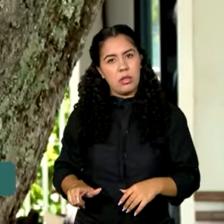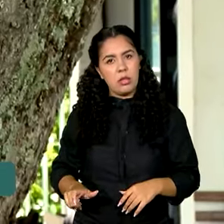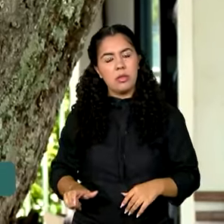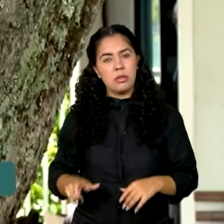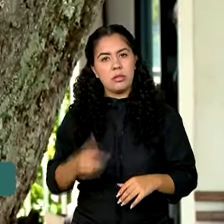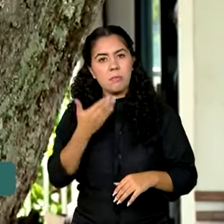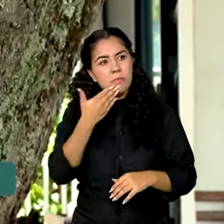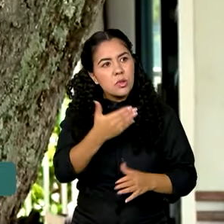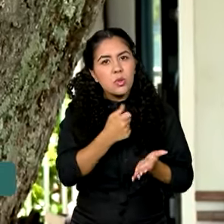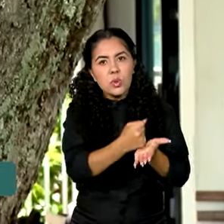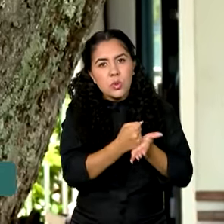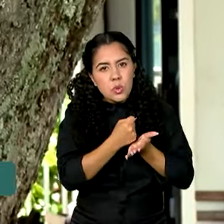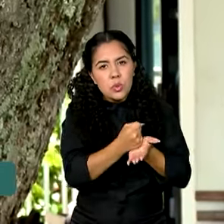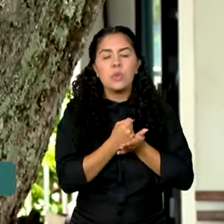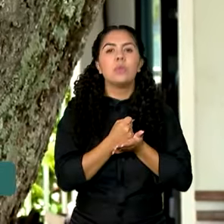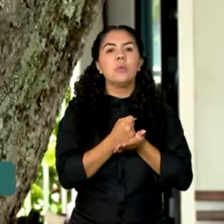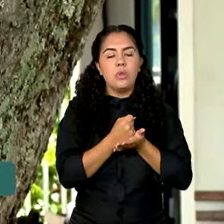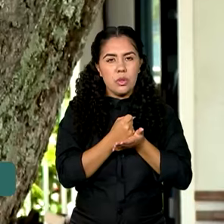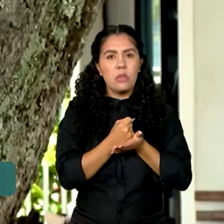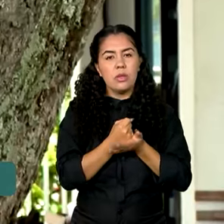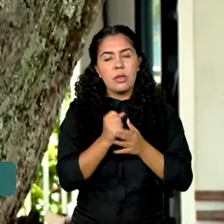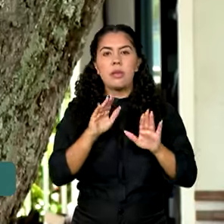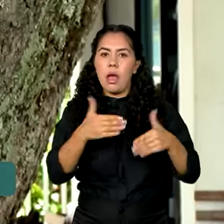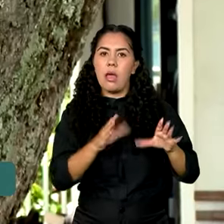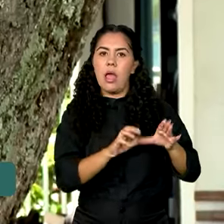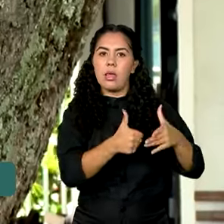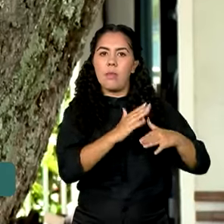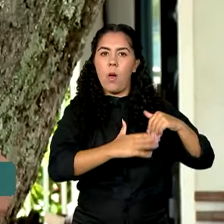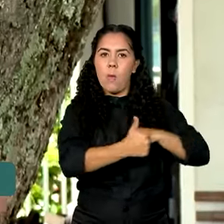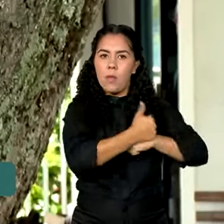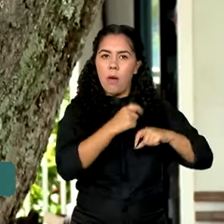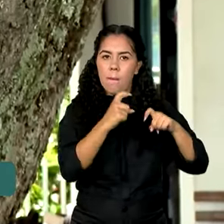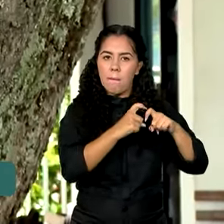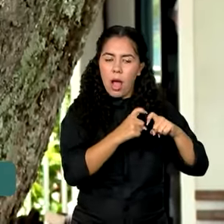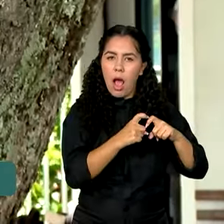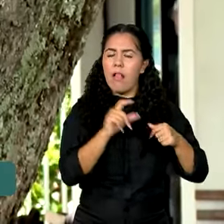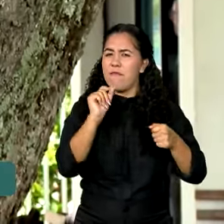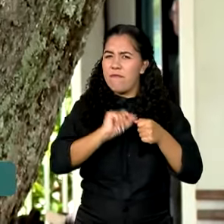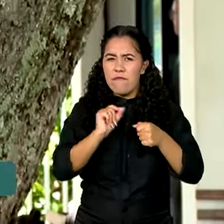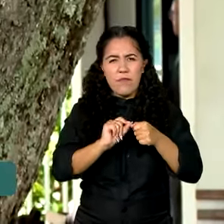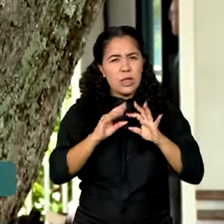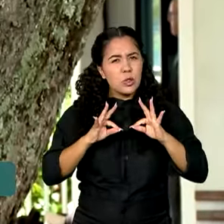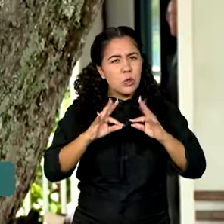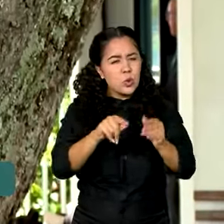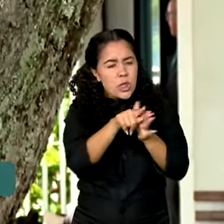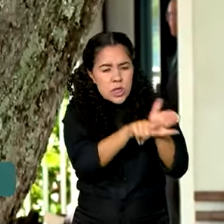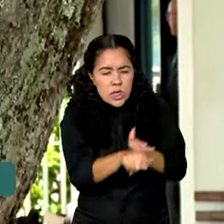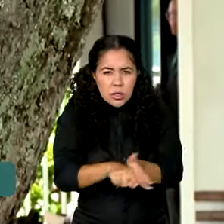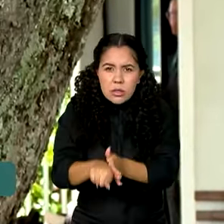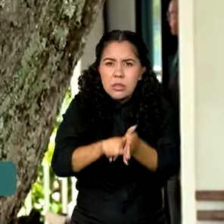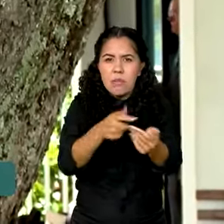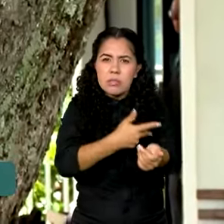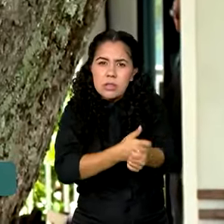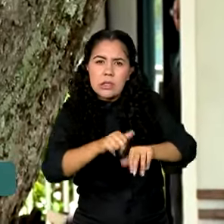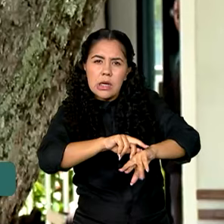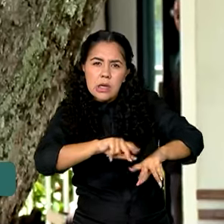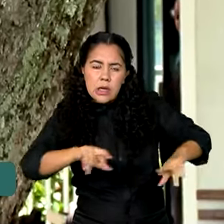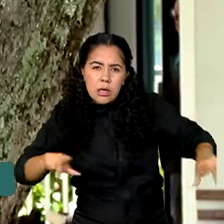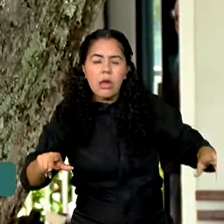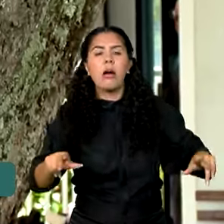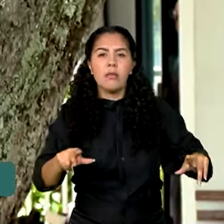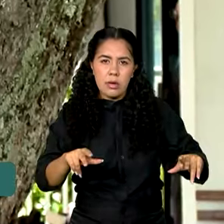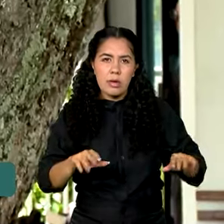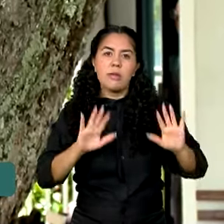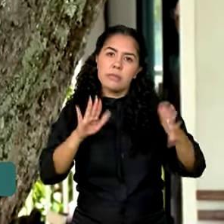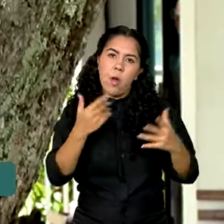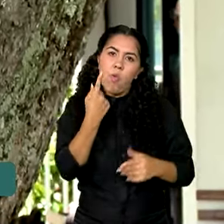socorro naquele momento e a equipe médica também fez todos os exames de acompanhamento, está no protocolo de acompanhamento. O